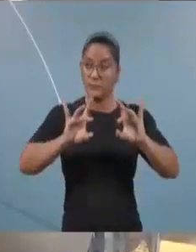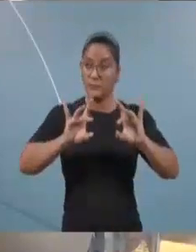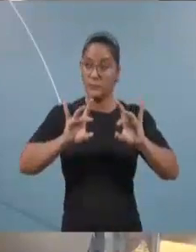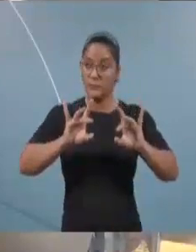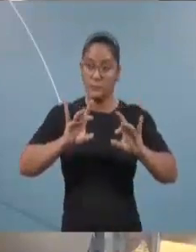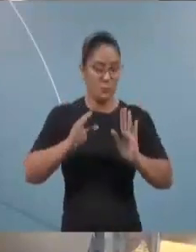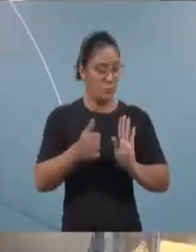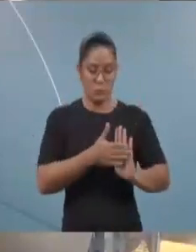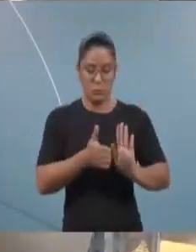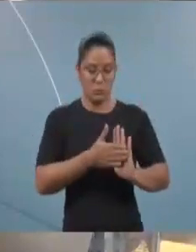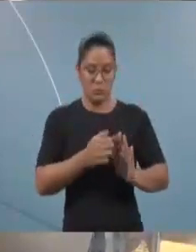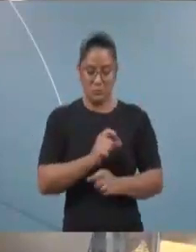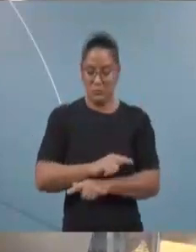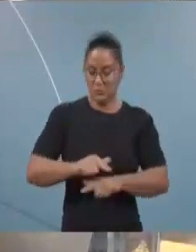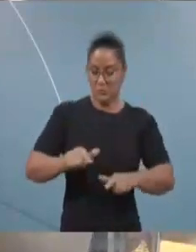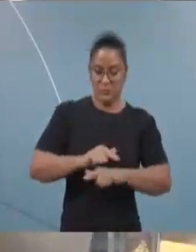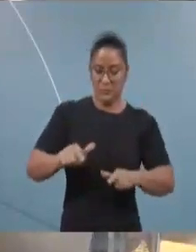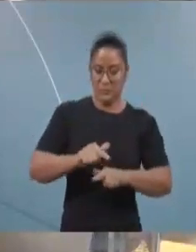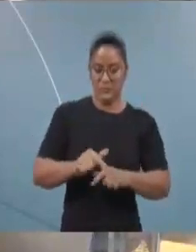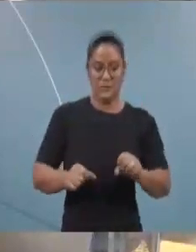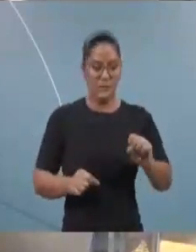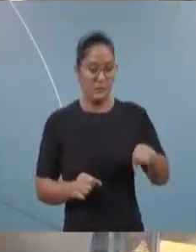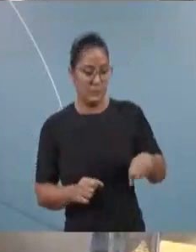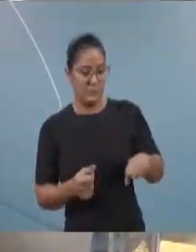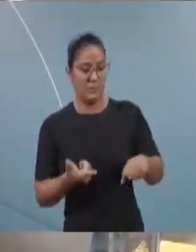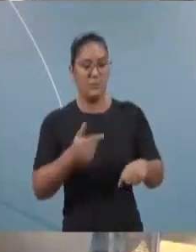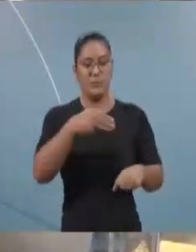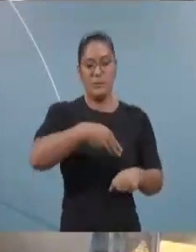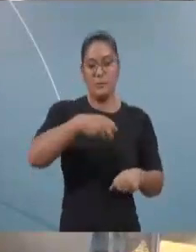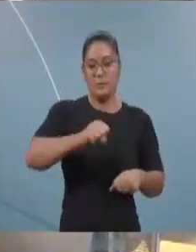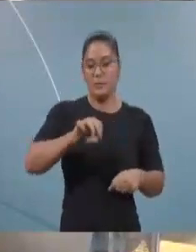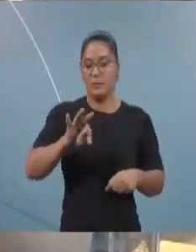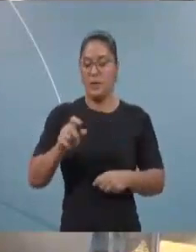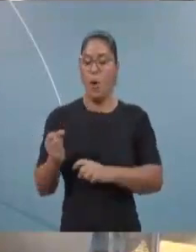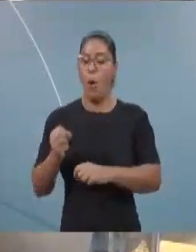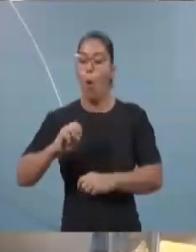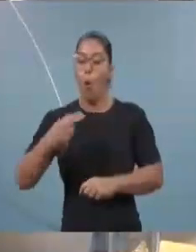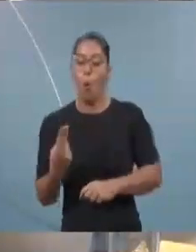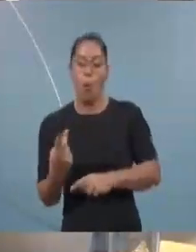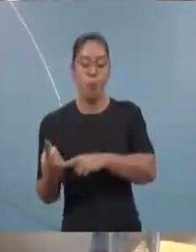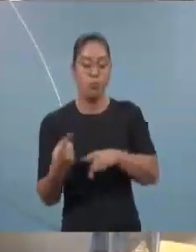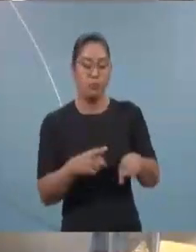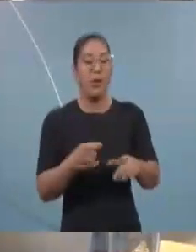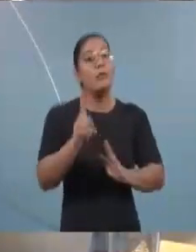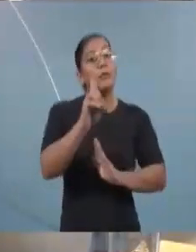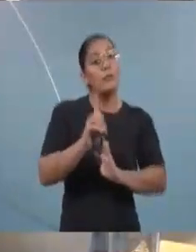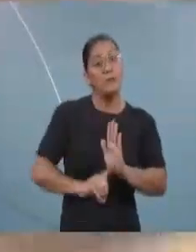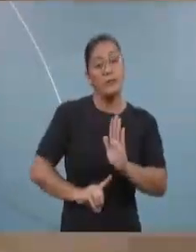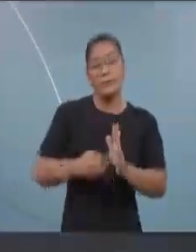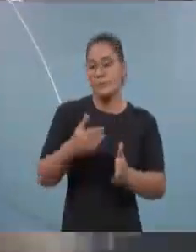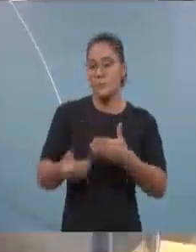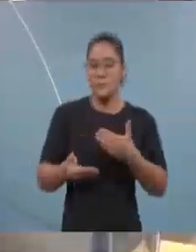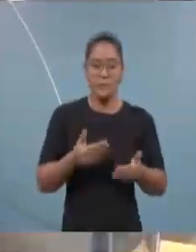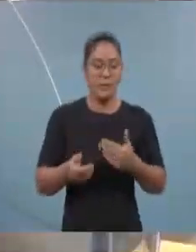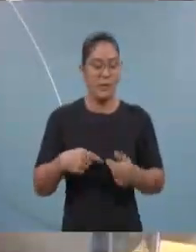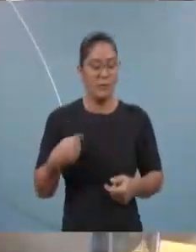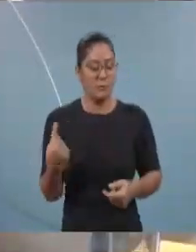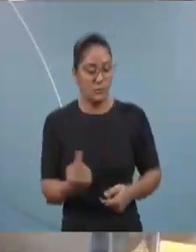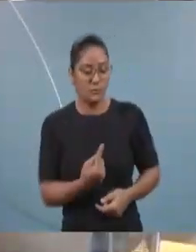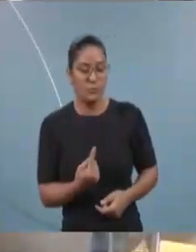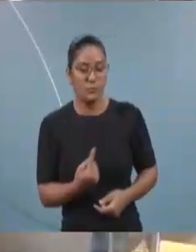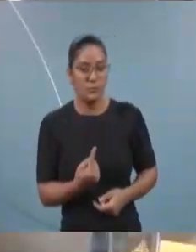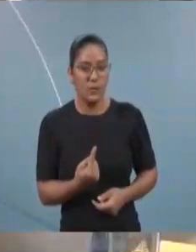propondo que ninguém aqui Fique a favor do MST ou contra ela tá propondo um direito de qualquer um de nós